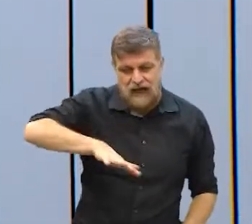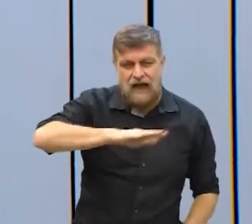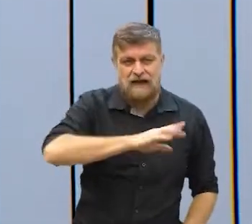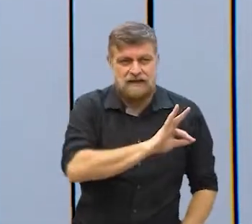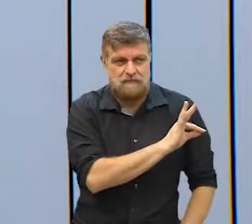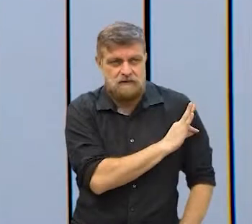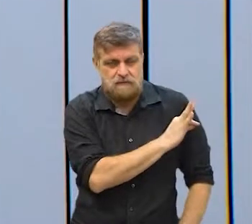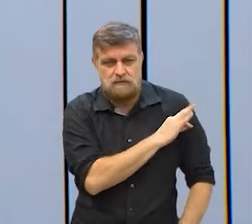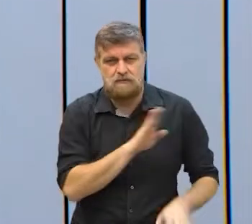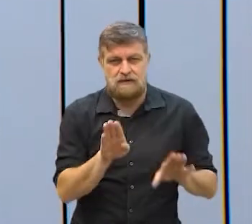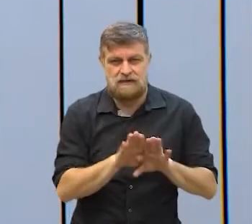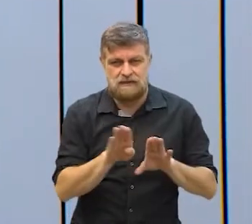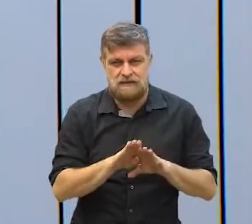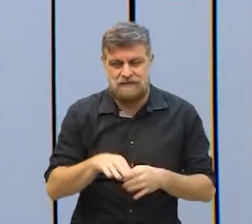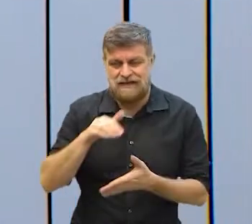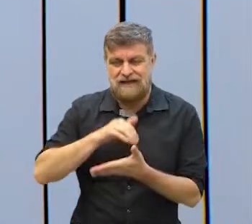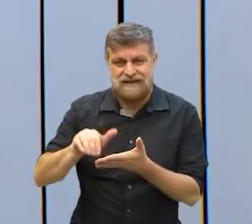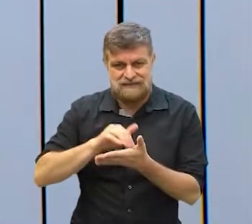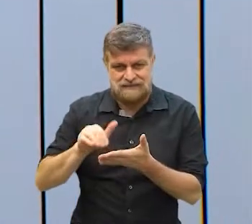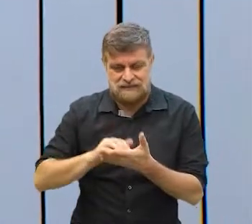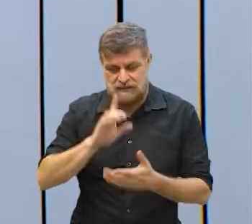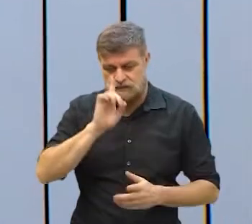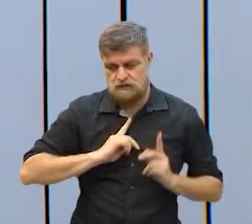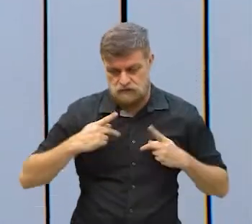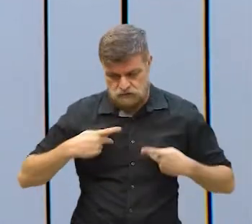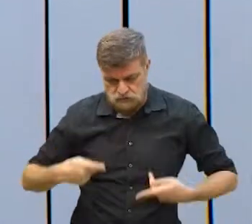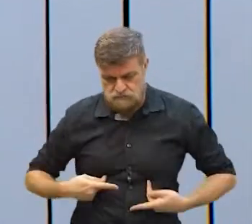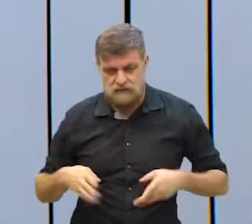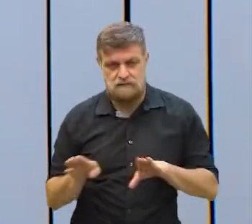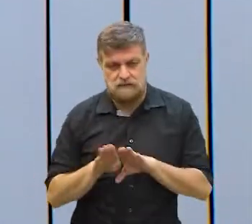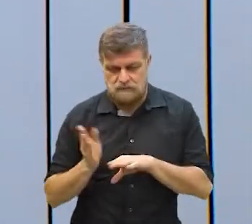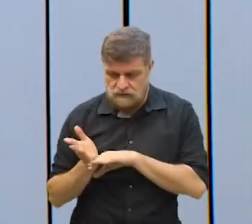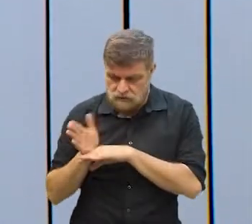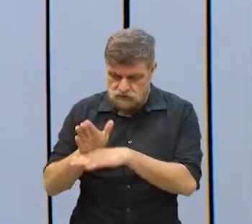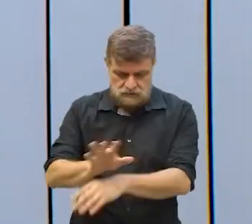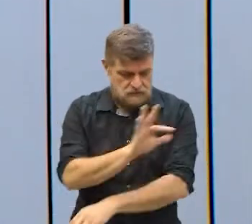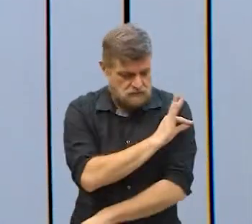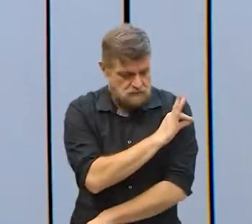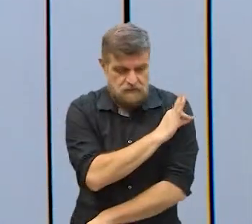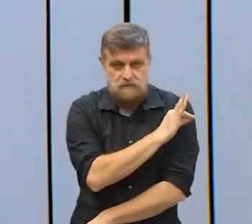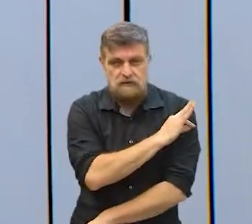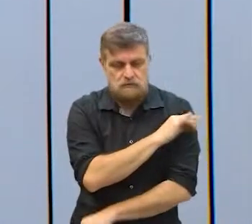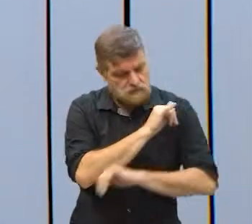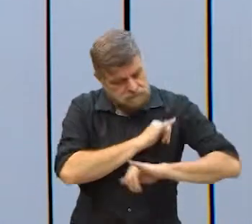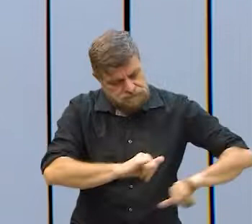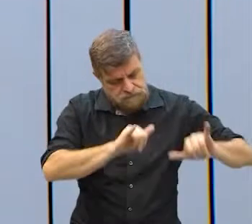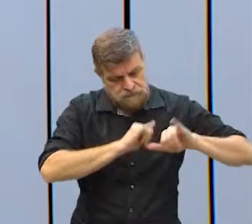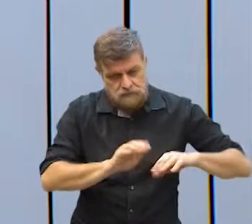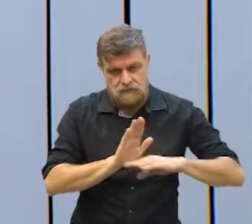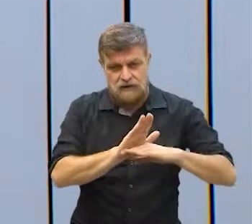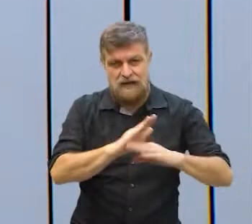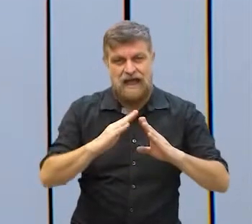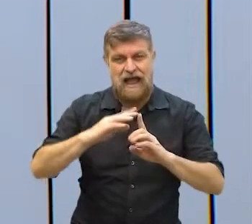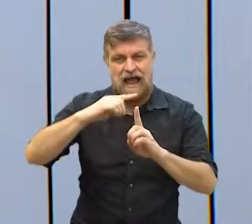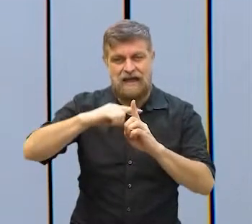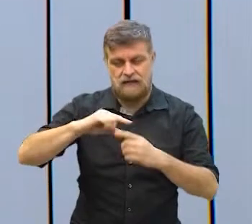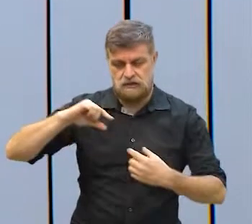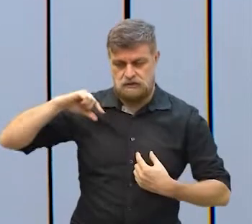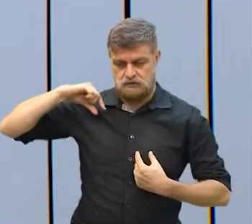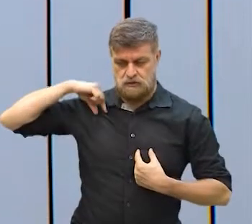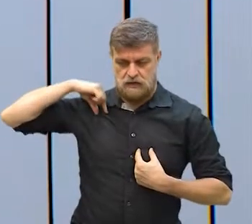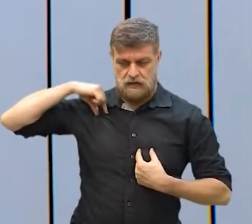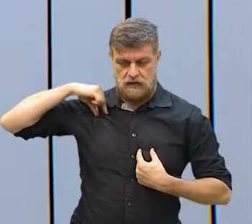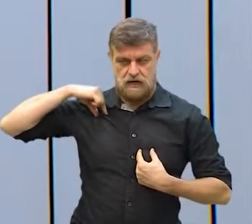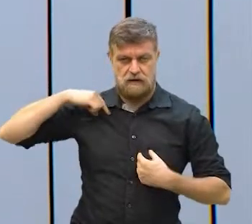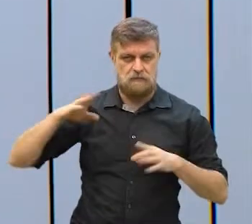órgãos da prefeitura que estão nos ajudando. A Vanderclé está nos ajudando, o Serave está nos ajudando bastante. A prefeitura se disponibilizou a ajudar. A Igreja do